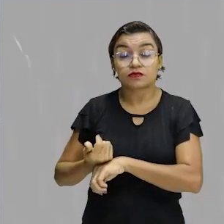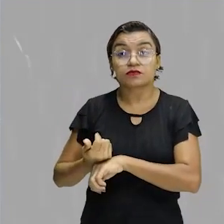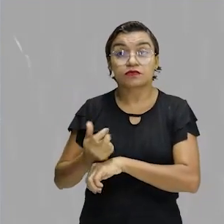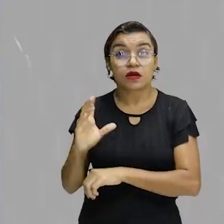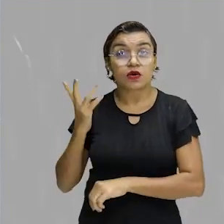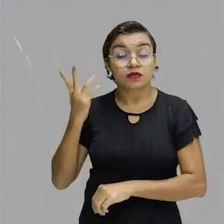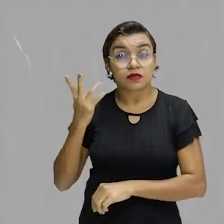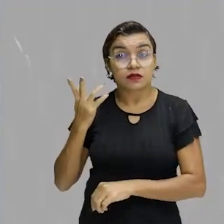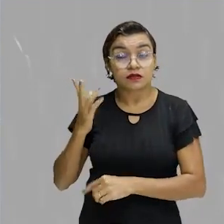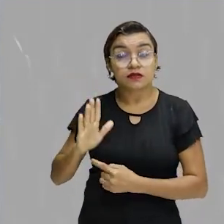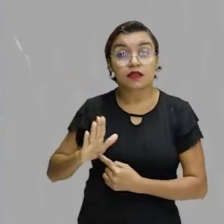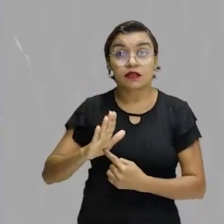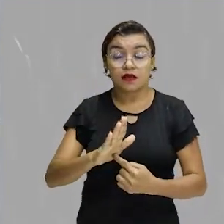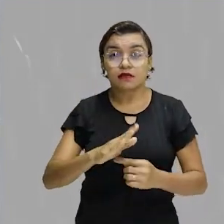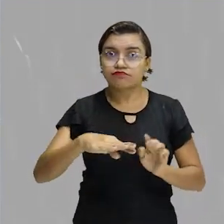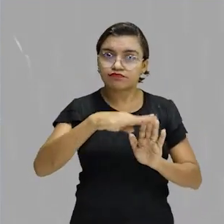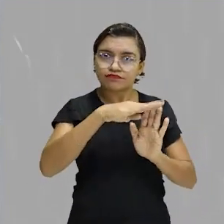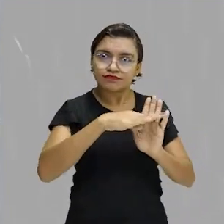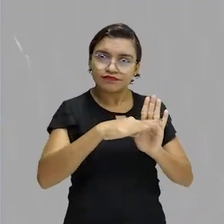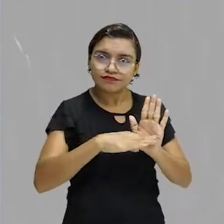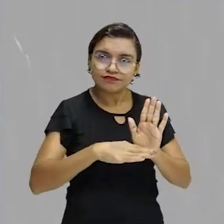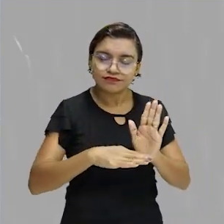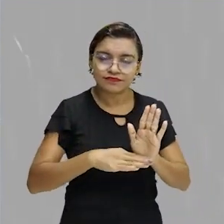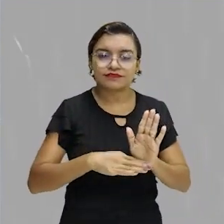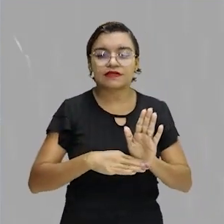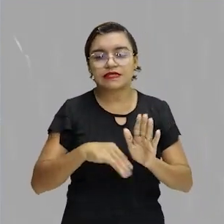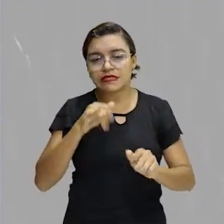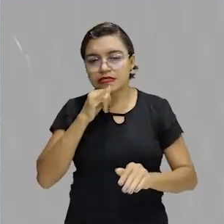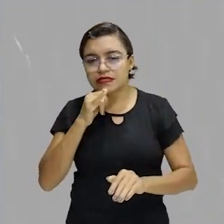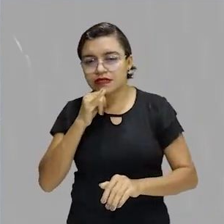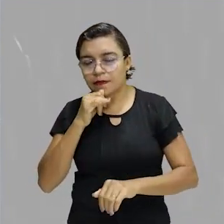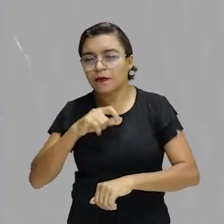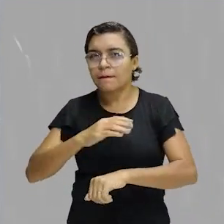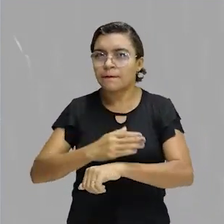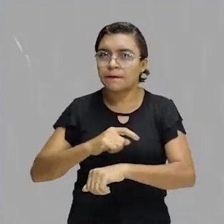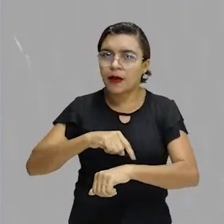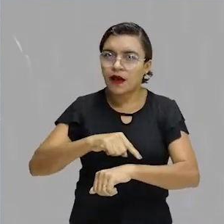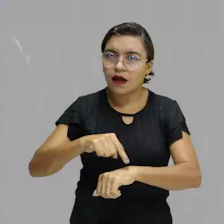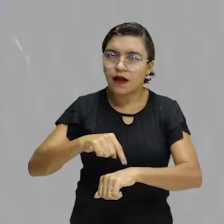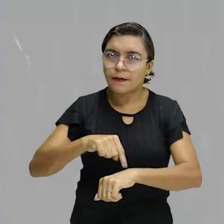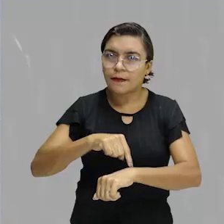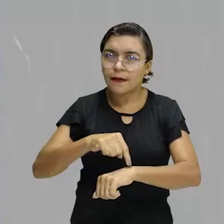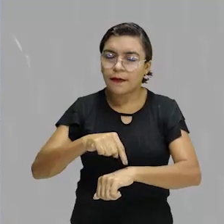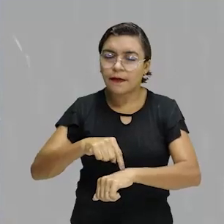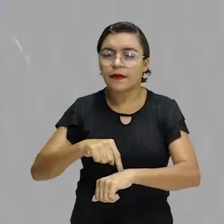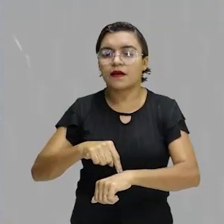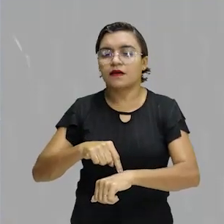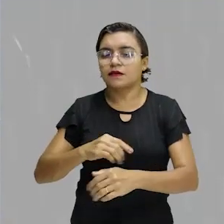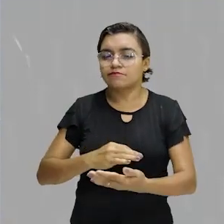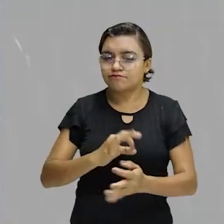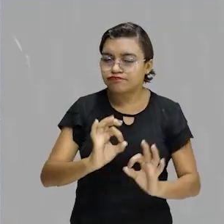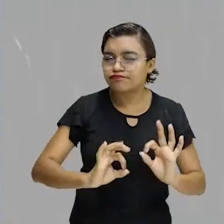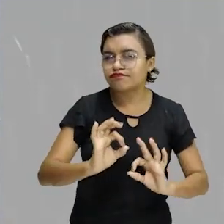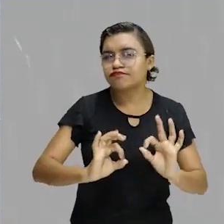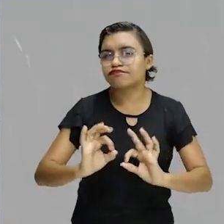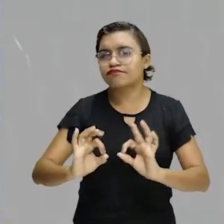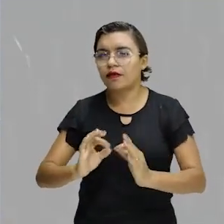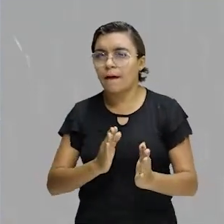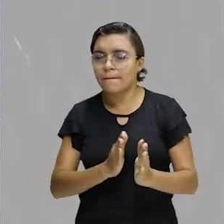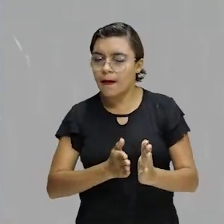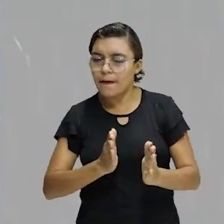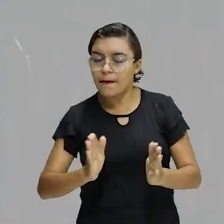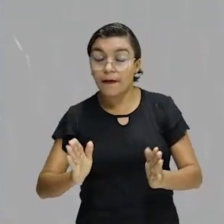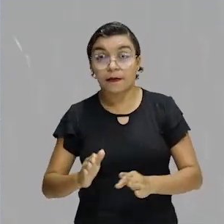aparecem normalmente em ordem cronológica, né? Você tem uma descrição a partir dos eventos. É lógico que você tem também